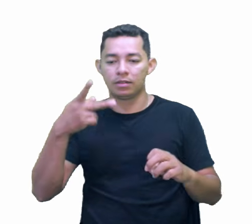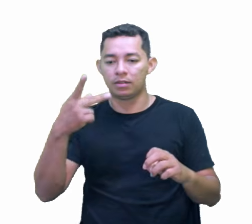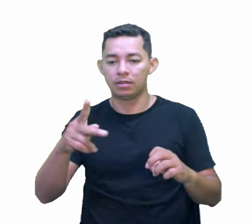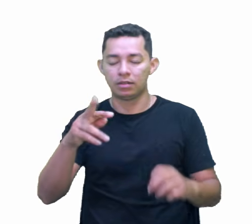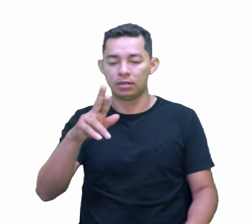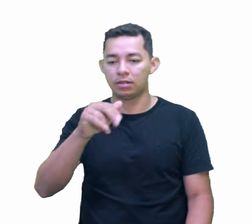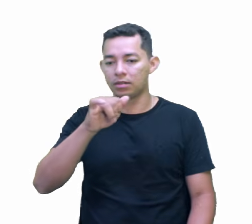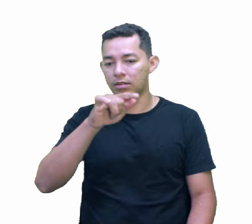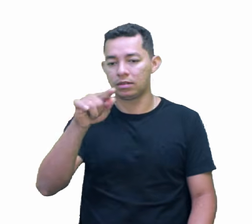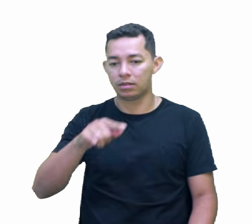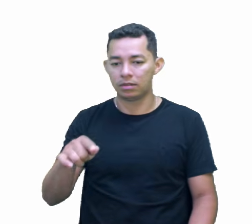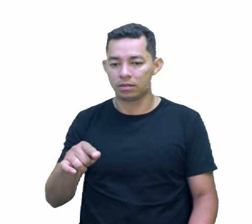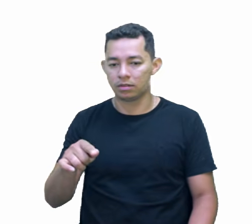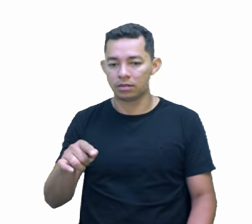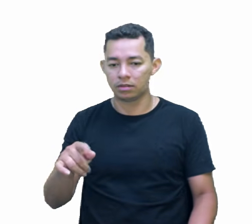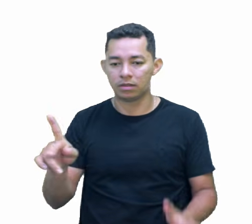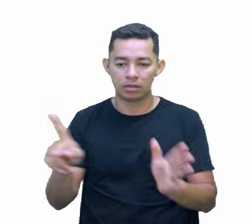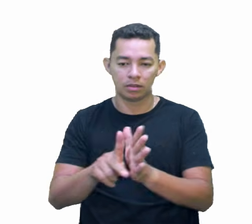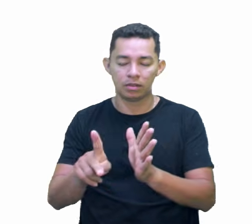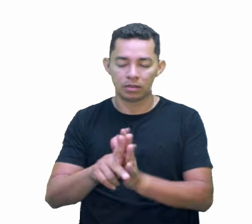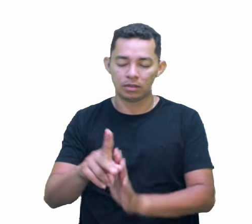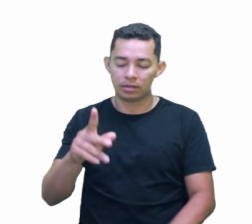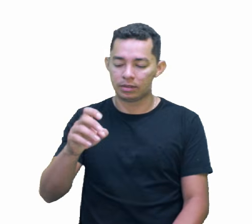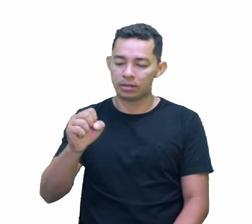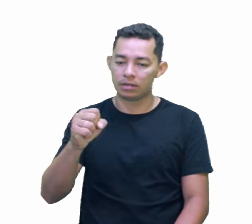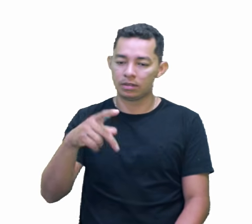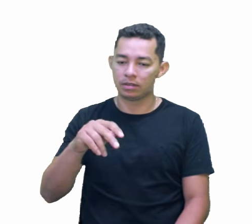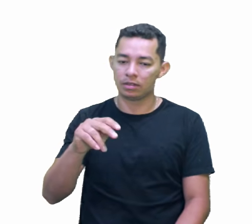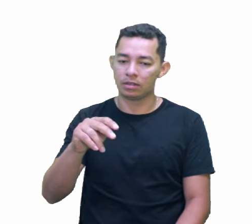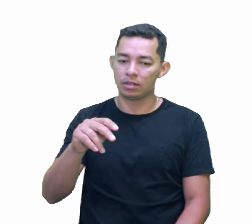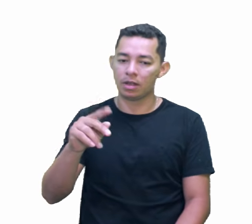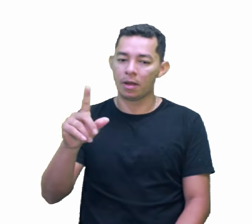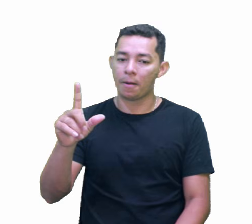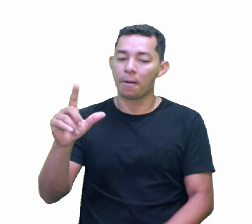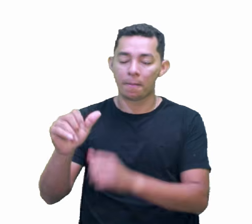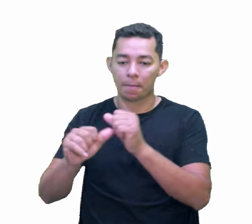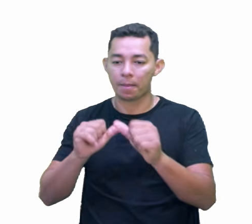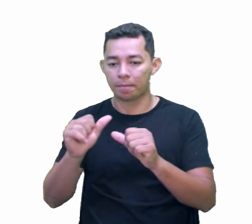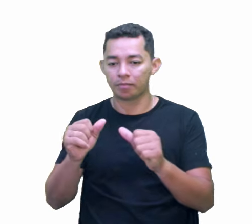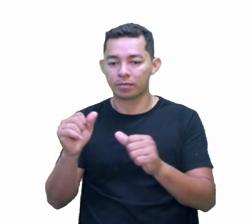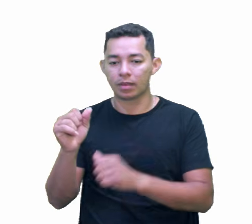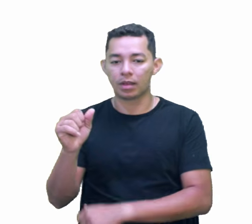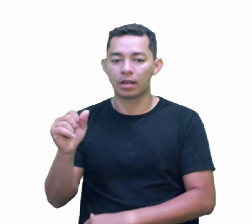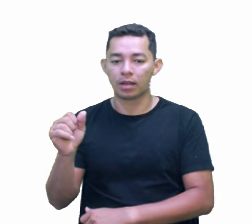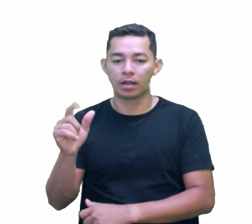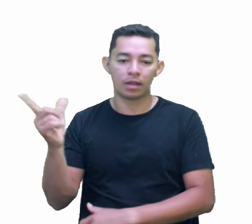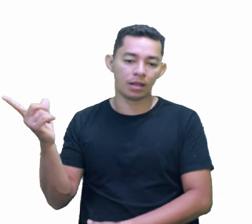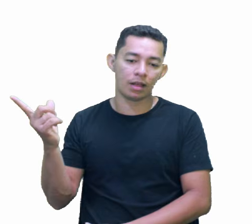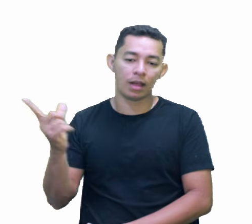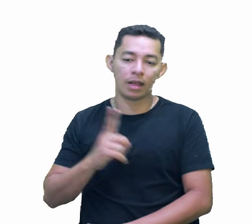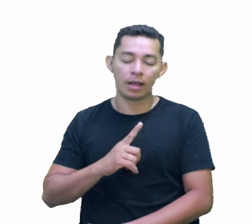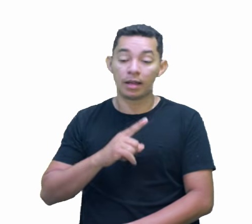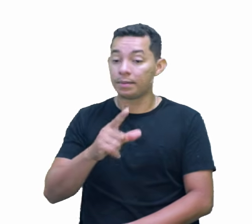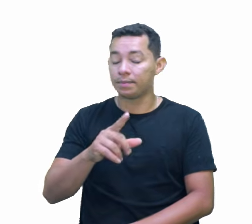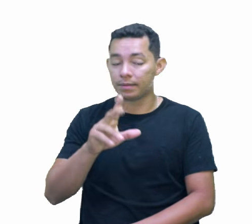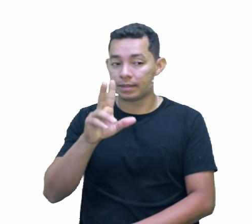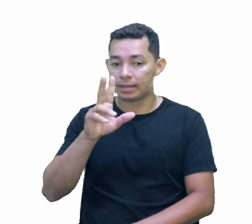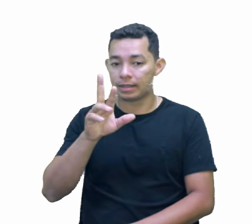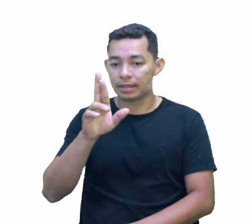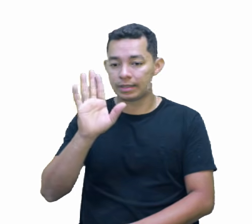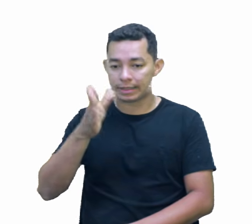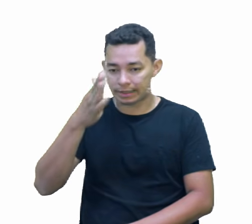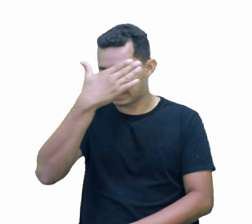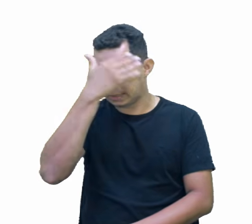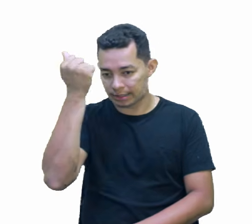raiz, os próprios espinhos dele, que são folhas modificadas, né? Para quem não lembra,